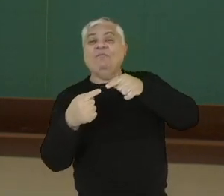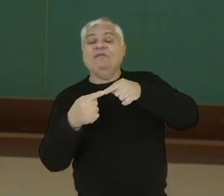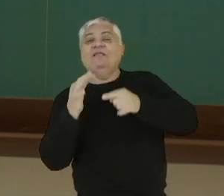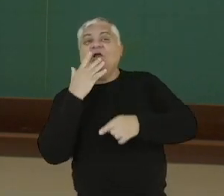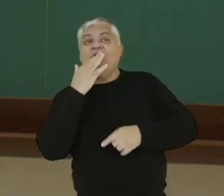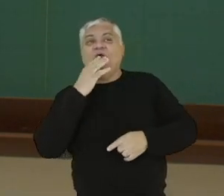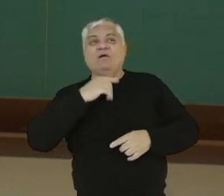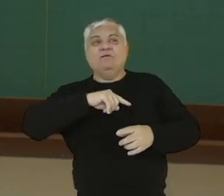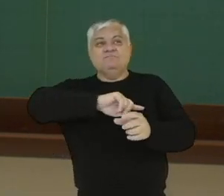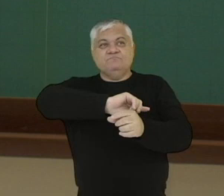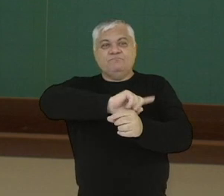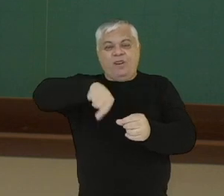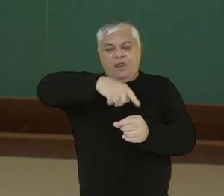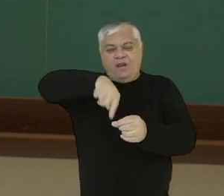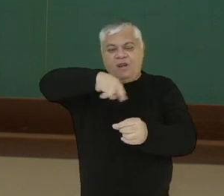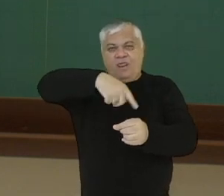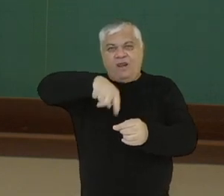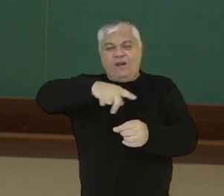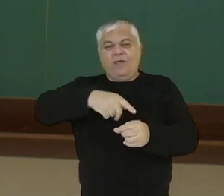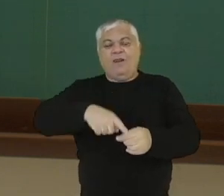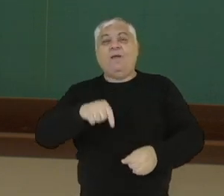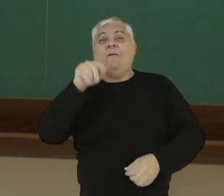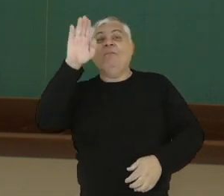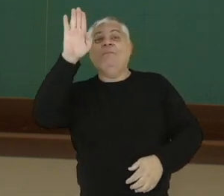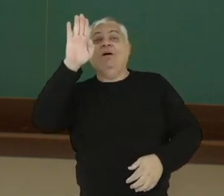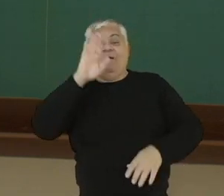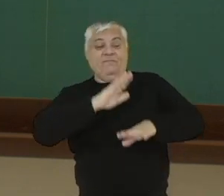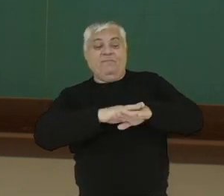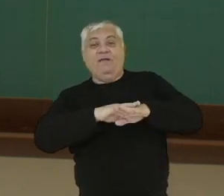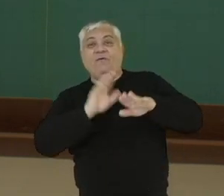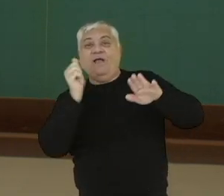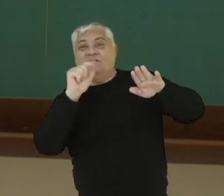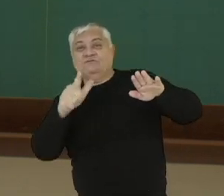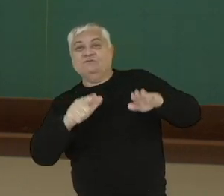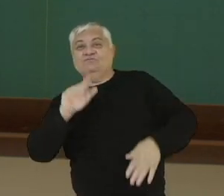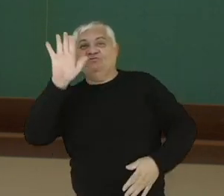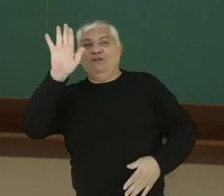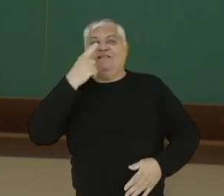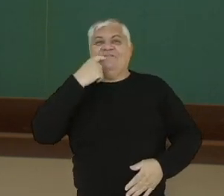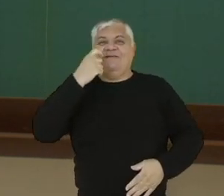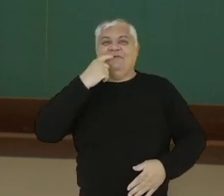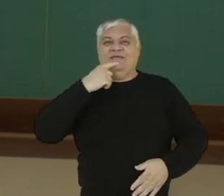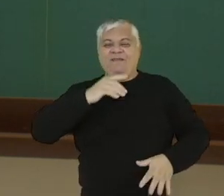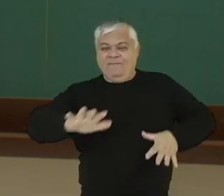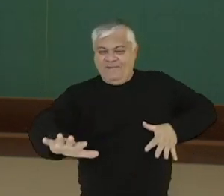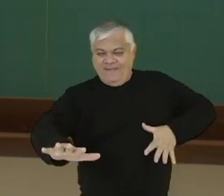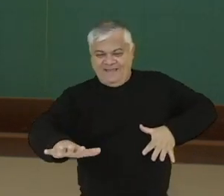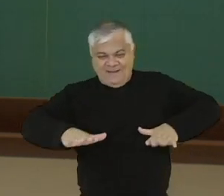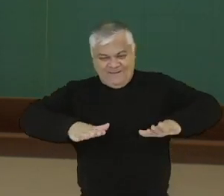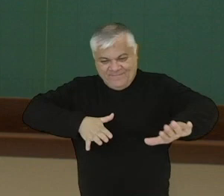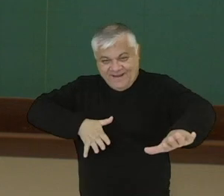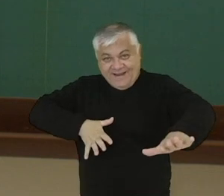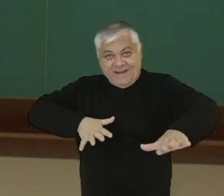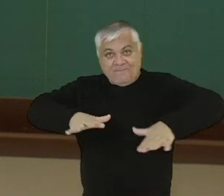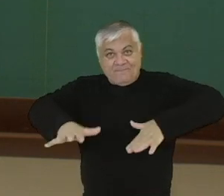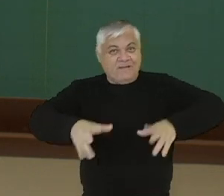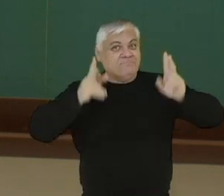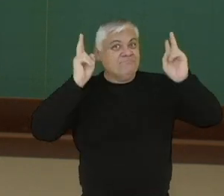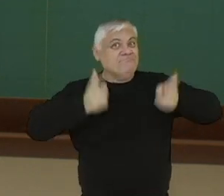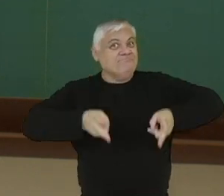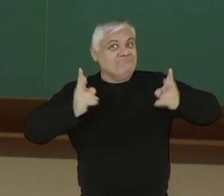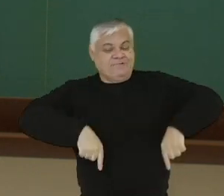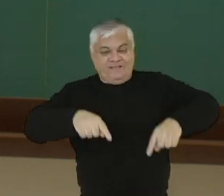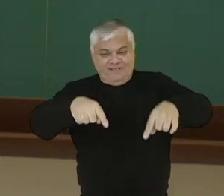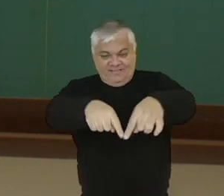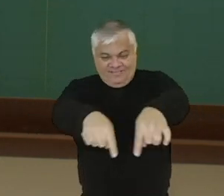e pode sair, por exemplo, mão esquerda no azul, mão direita no vermelho, e assim por diante, né? E a ideia é você permanecer no tabuleiro